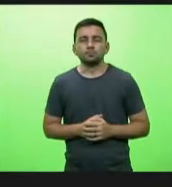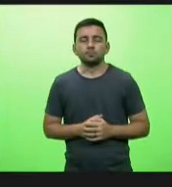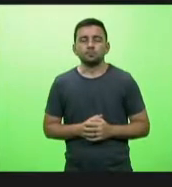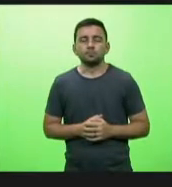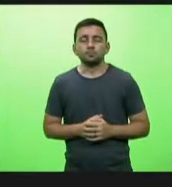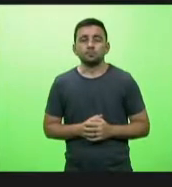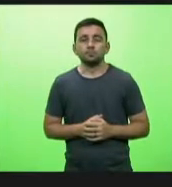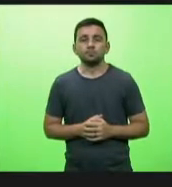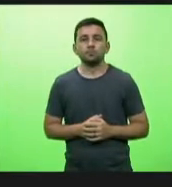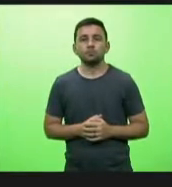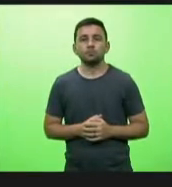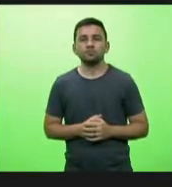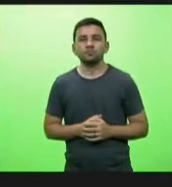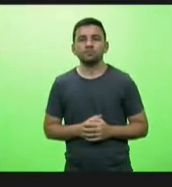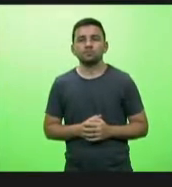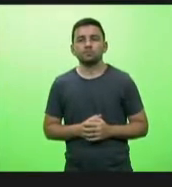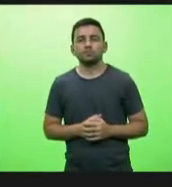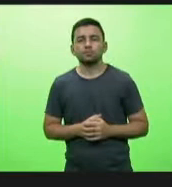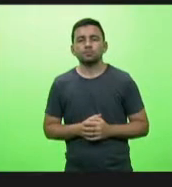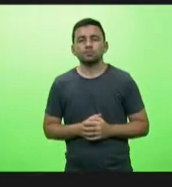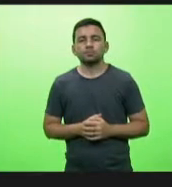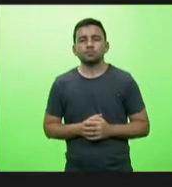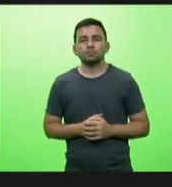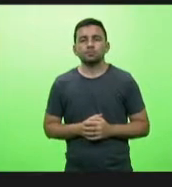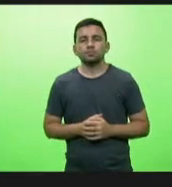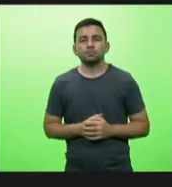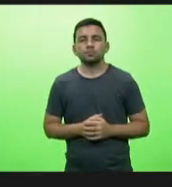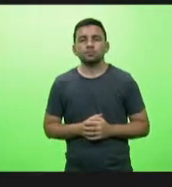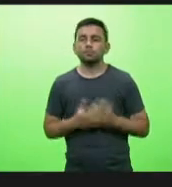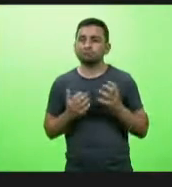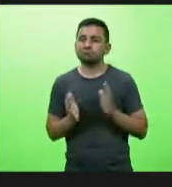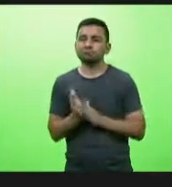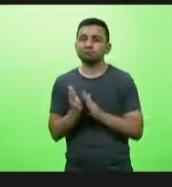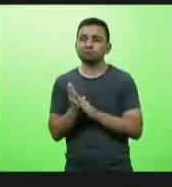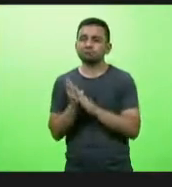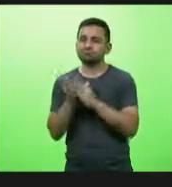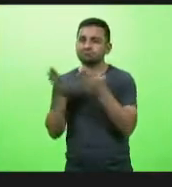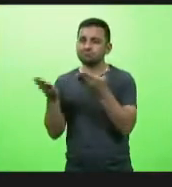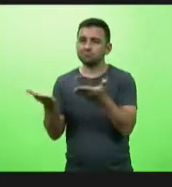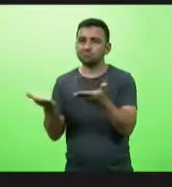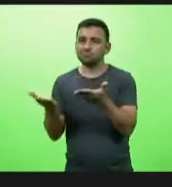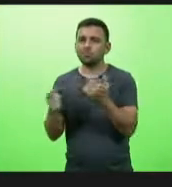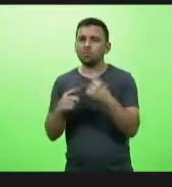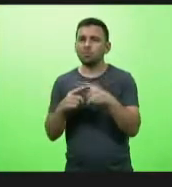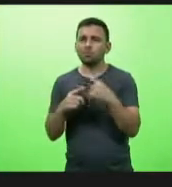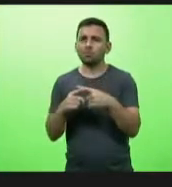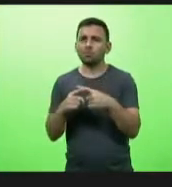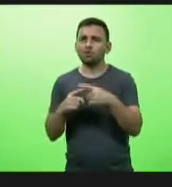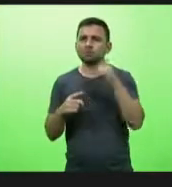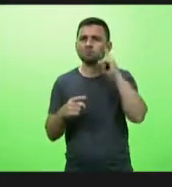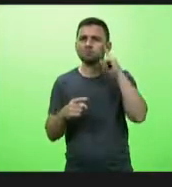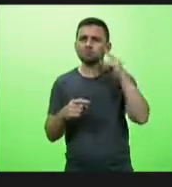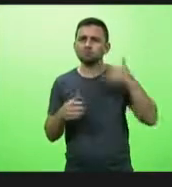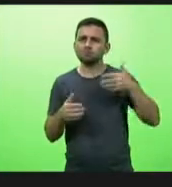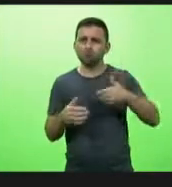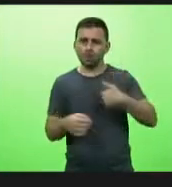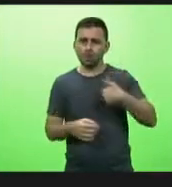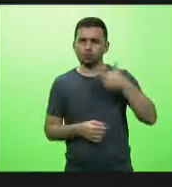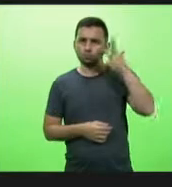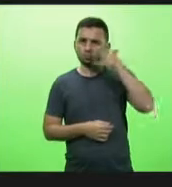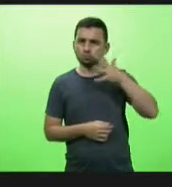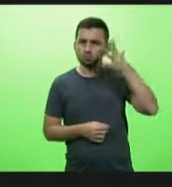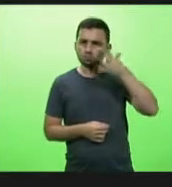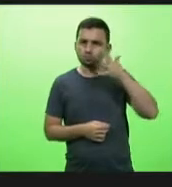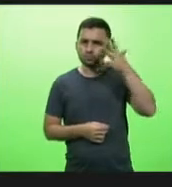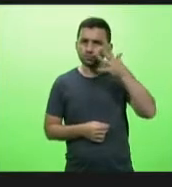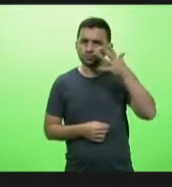Uma parte, deputado, pode ser? Não, queria lhe parabenizar, porque esses dias, num discurso que eu fiz,